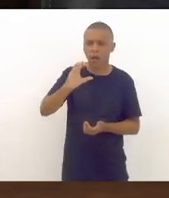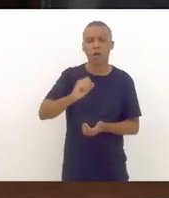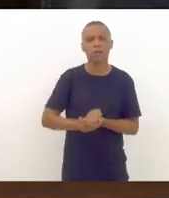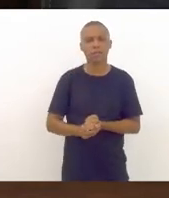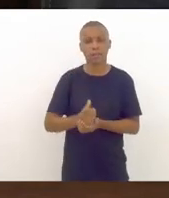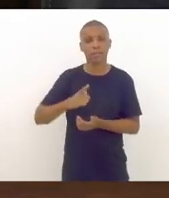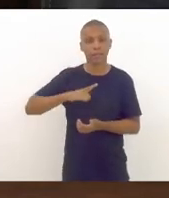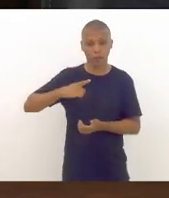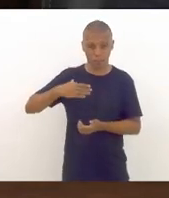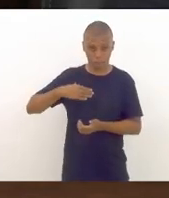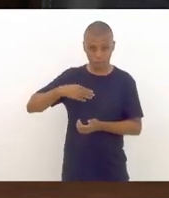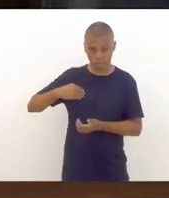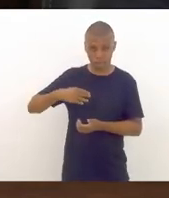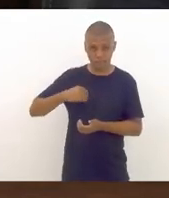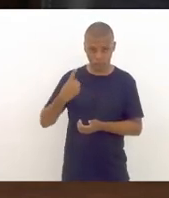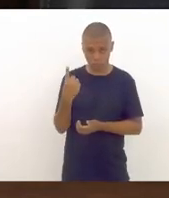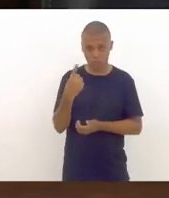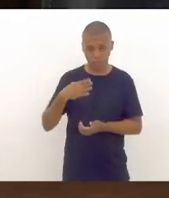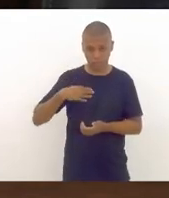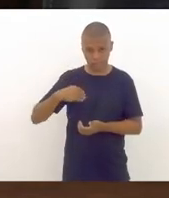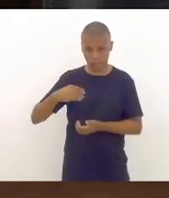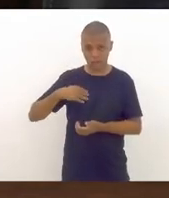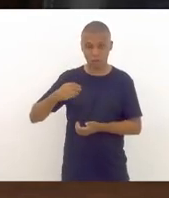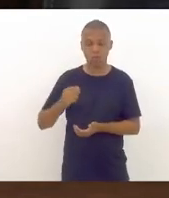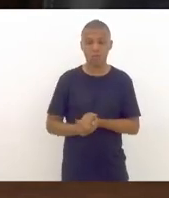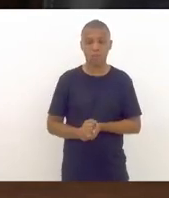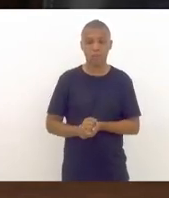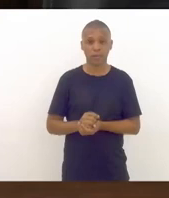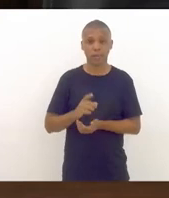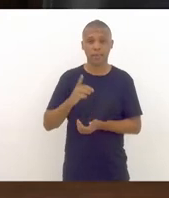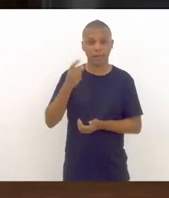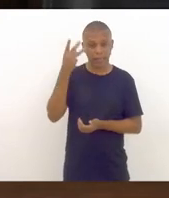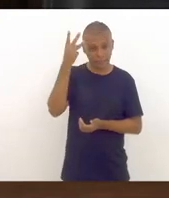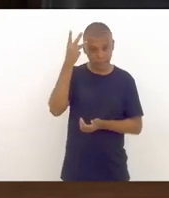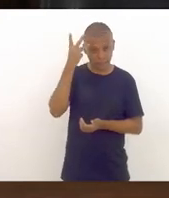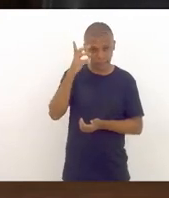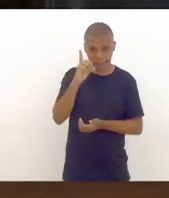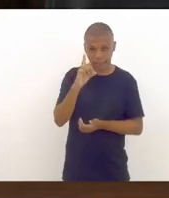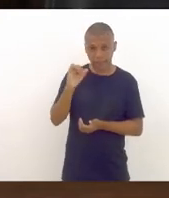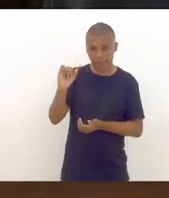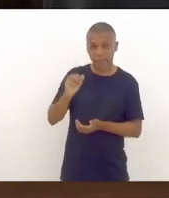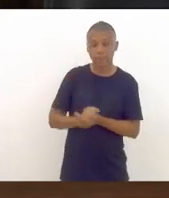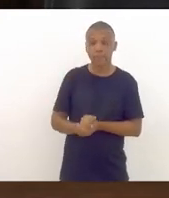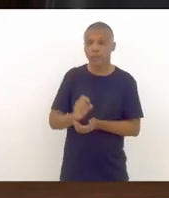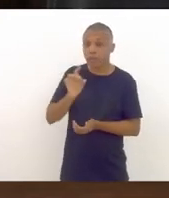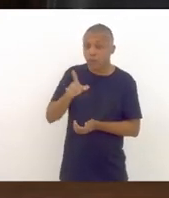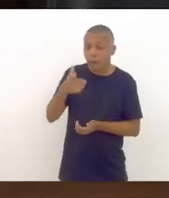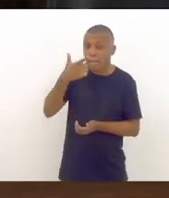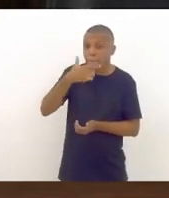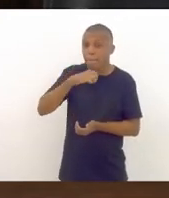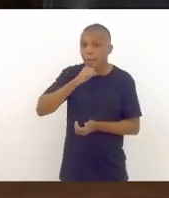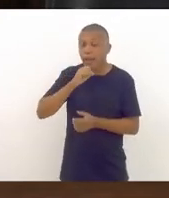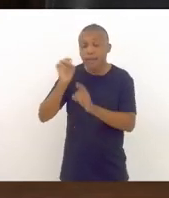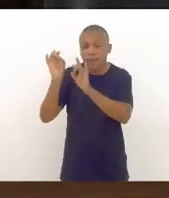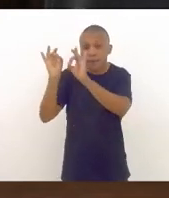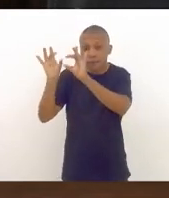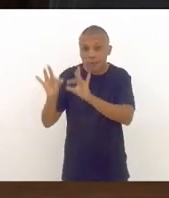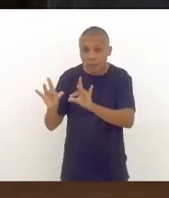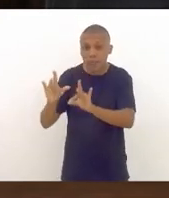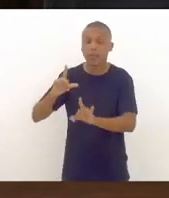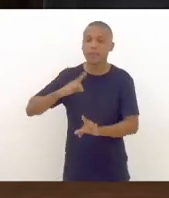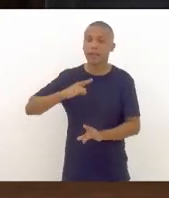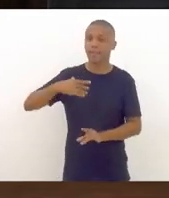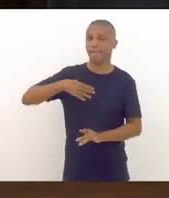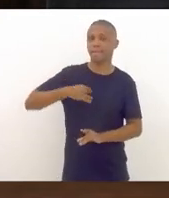uma filha, um filho, deficiente intelectual, e ele fala que só pais especiais têm filhos